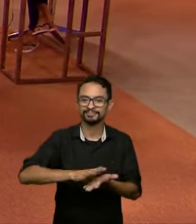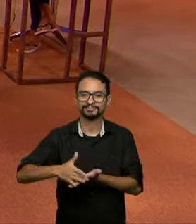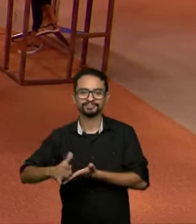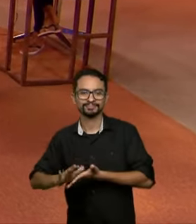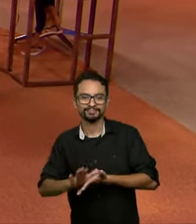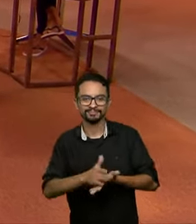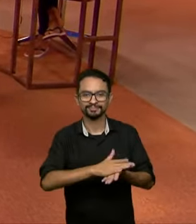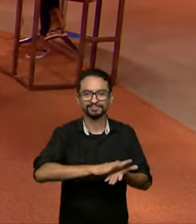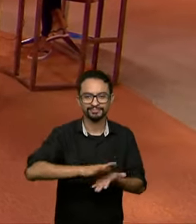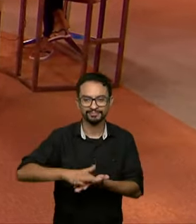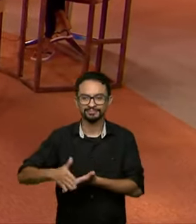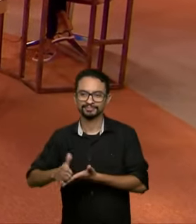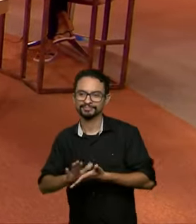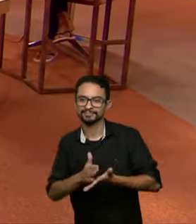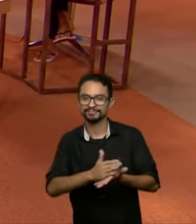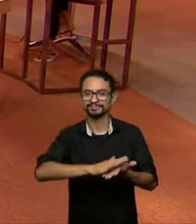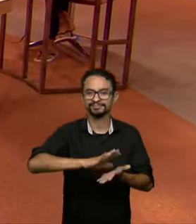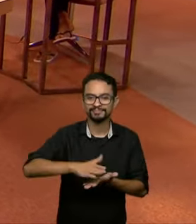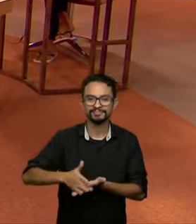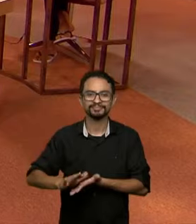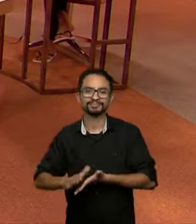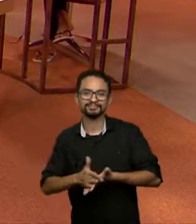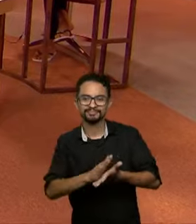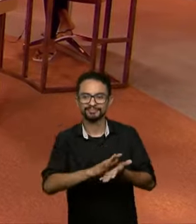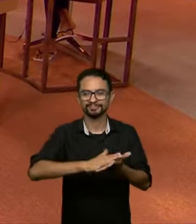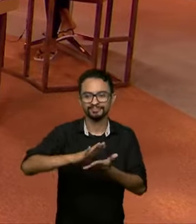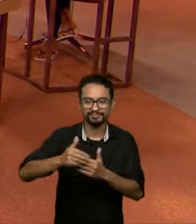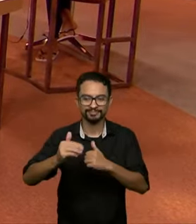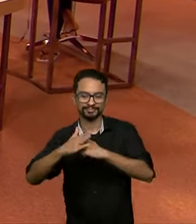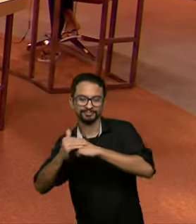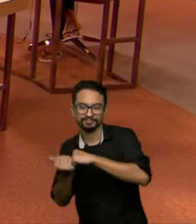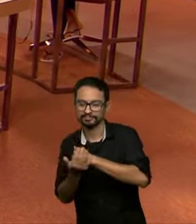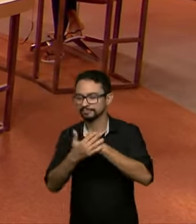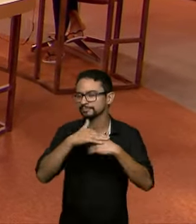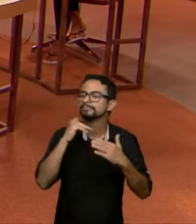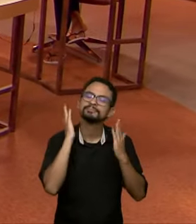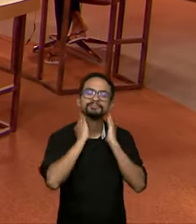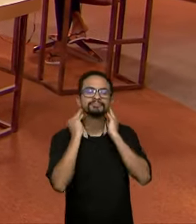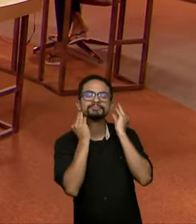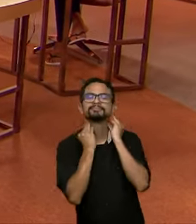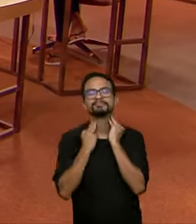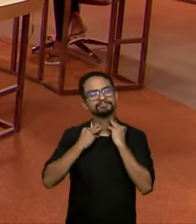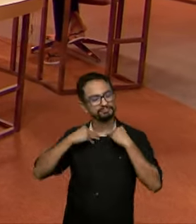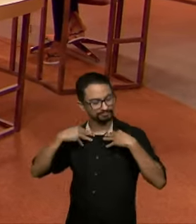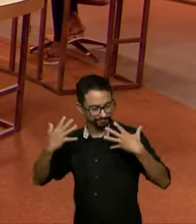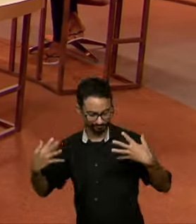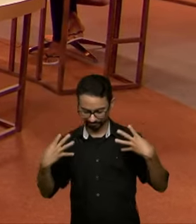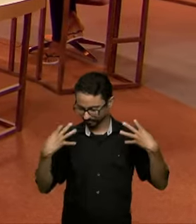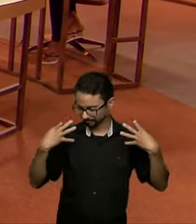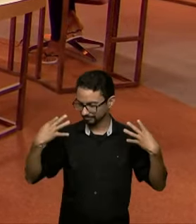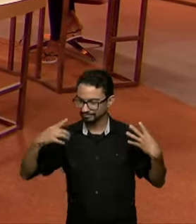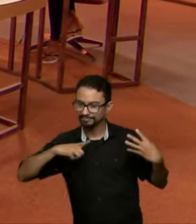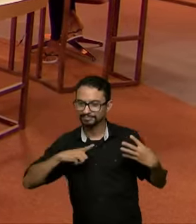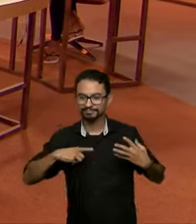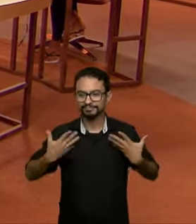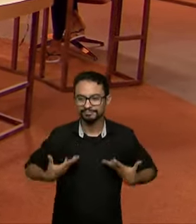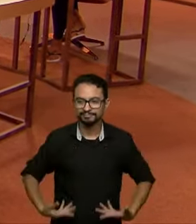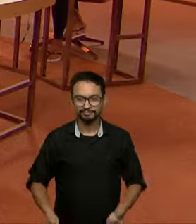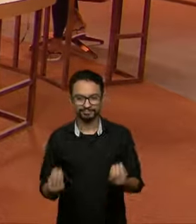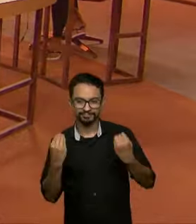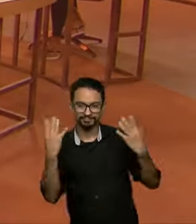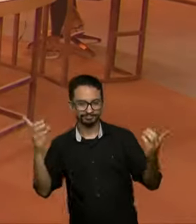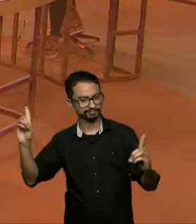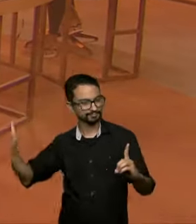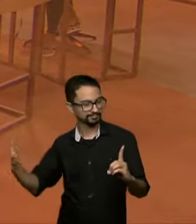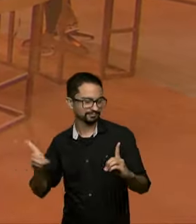Gosto que me rosco no rabo de saia. Quero carinho, quero cafuné. Esse teu decote me tira o seu. Vem me dar no chamego o que